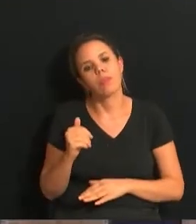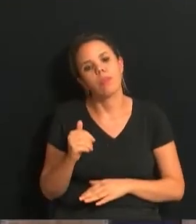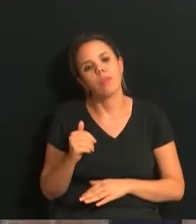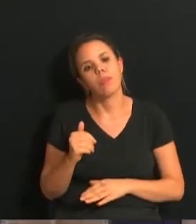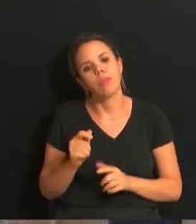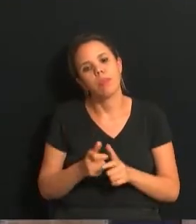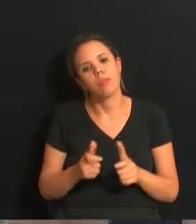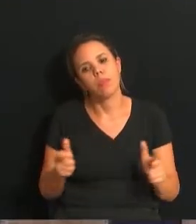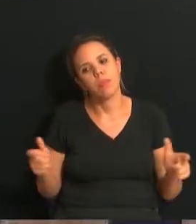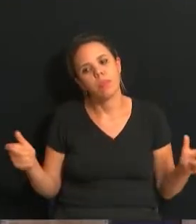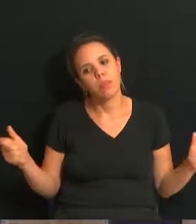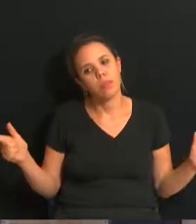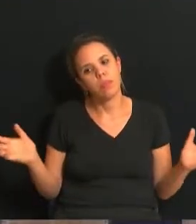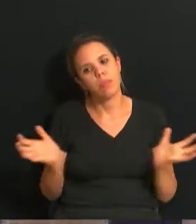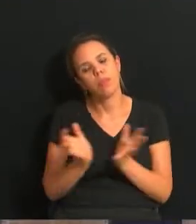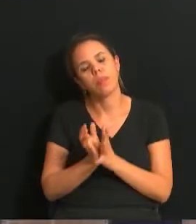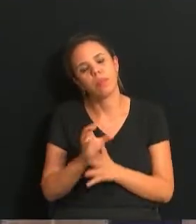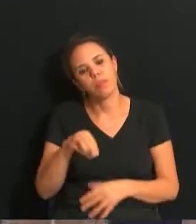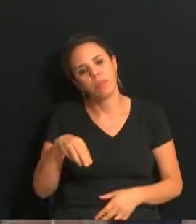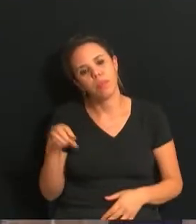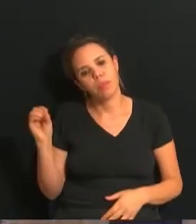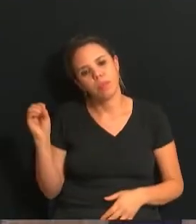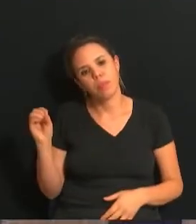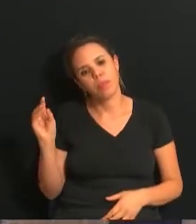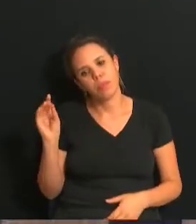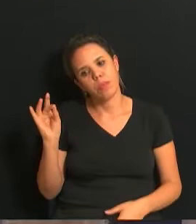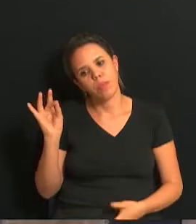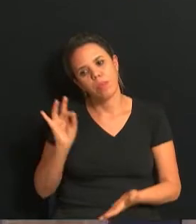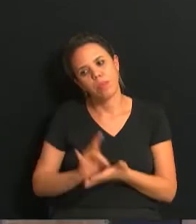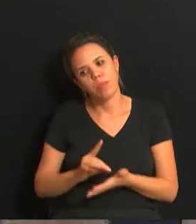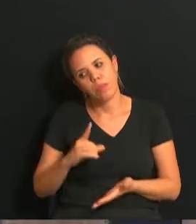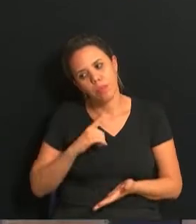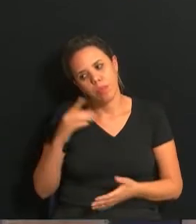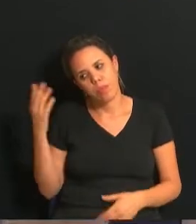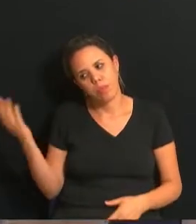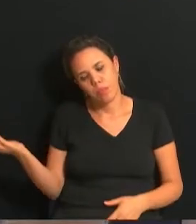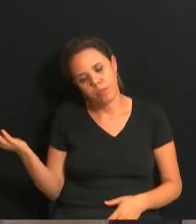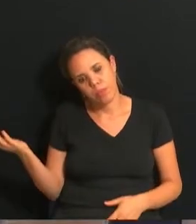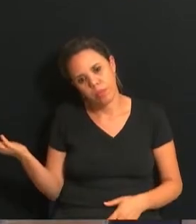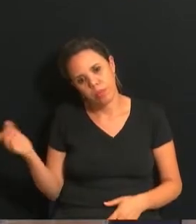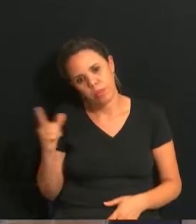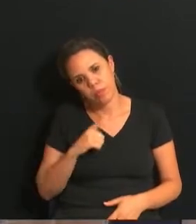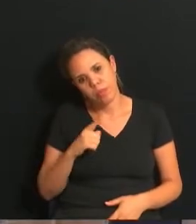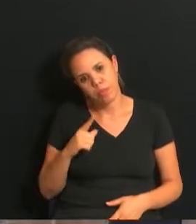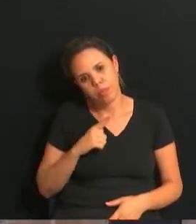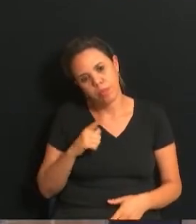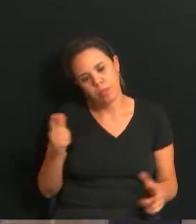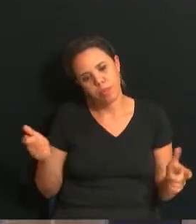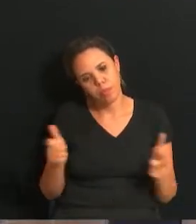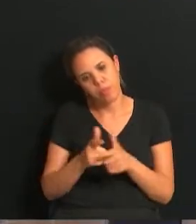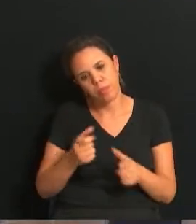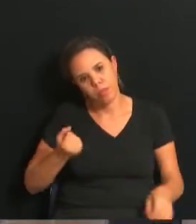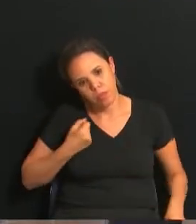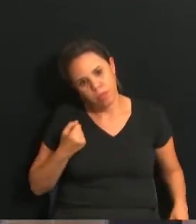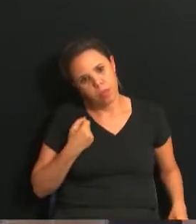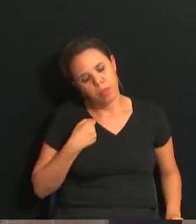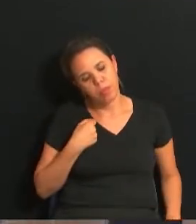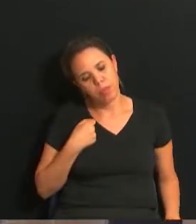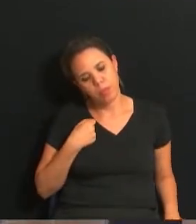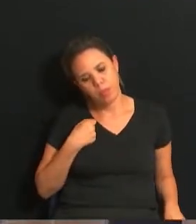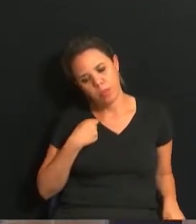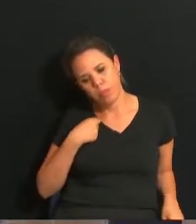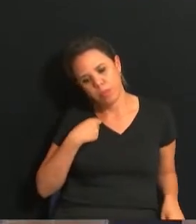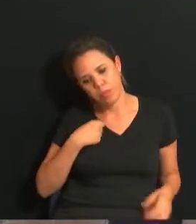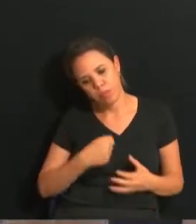ampliar a equipe do SEAMO, porque é fato, assim, a gente tem aqui, nós temos uma queda do número